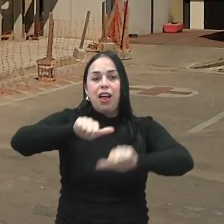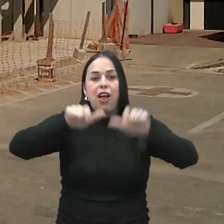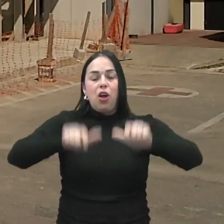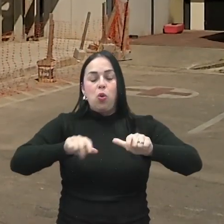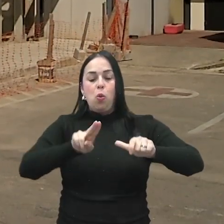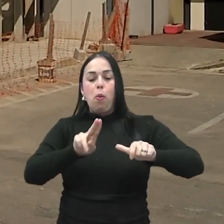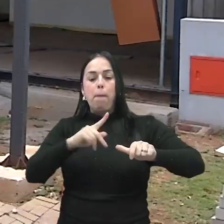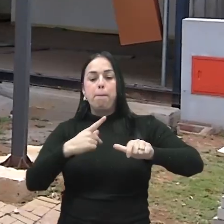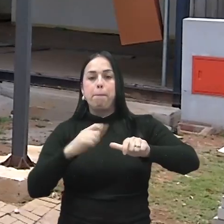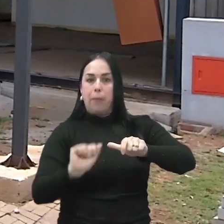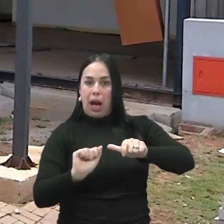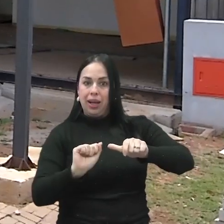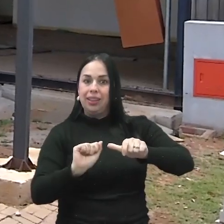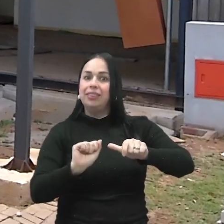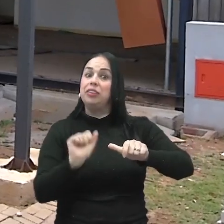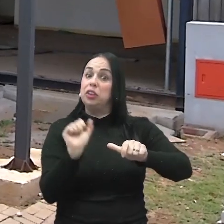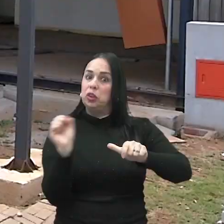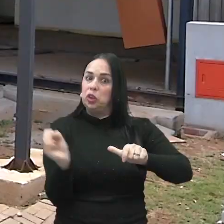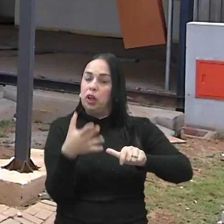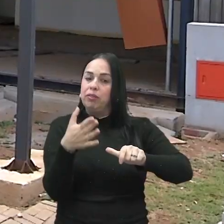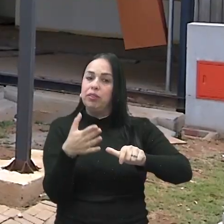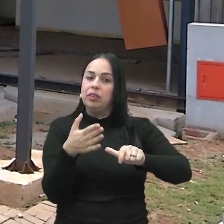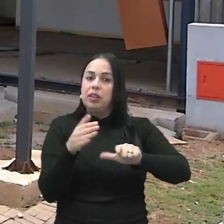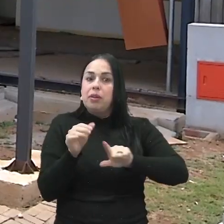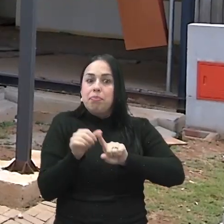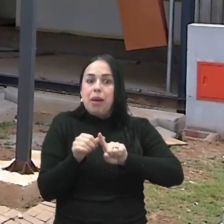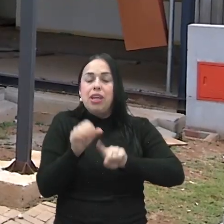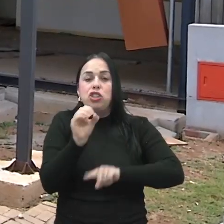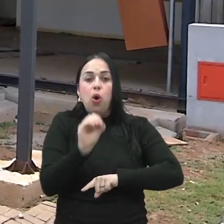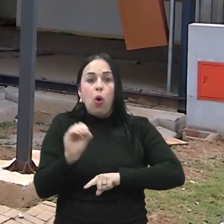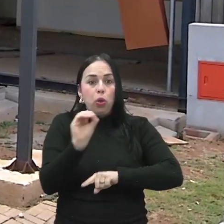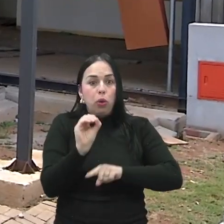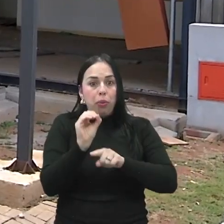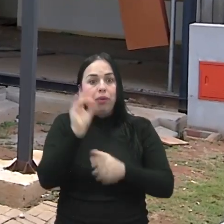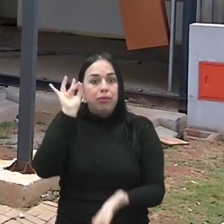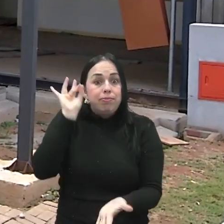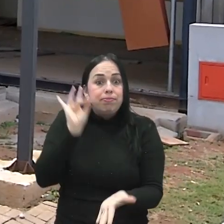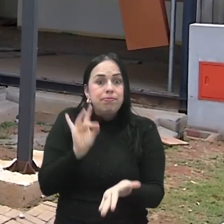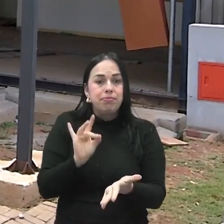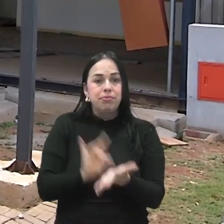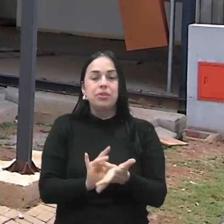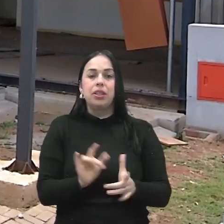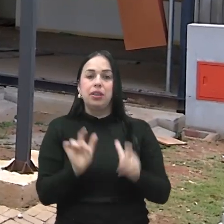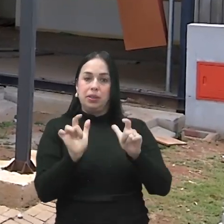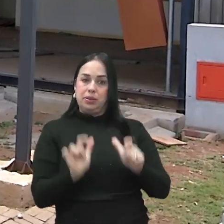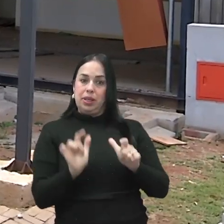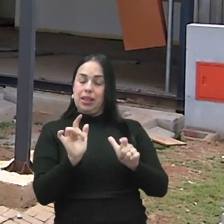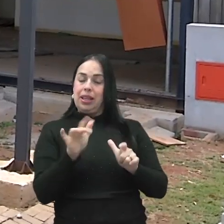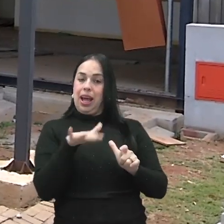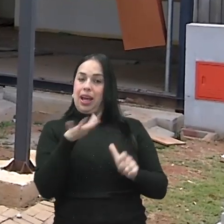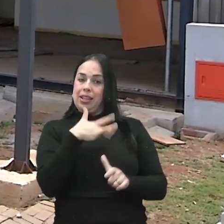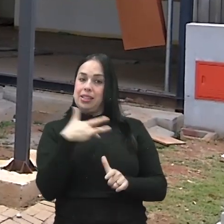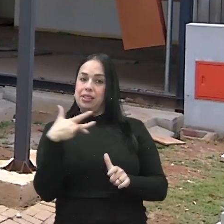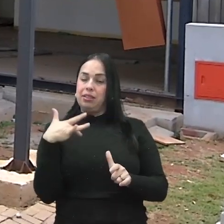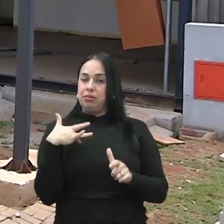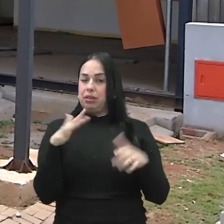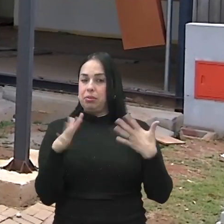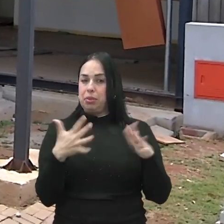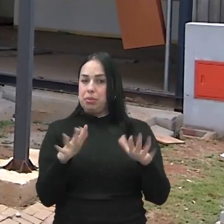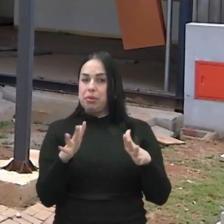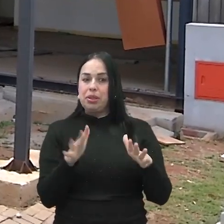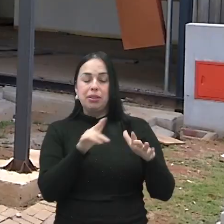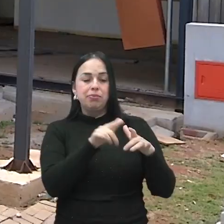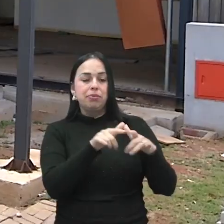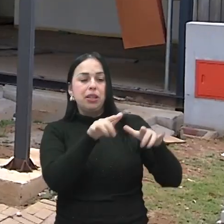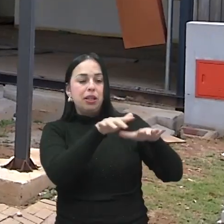tornar a nova UPA da região leste, que será entregue até outubro deste ano. A unidade de saúde vai